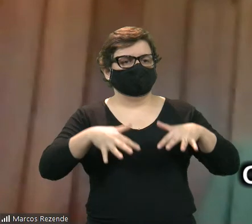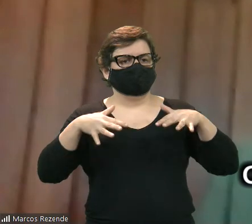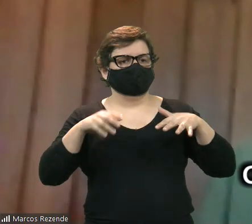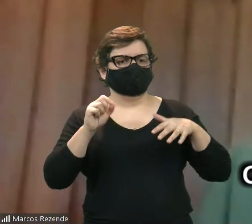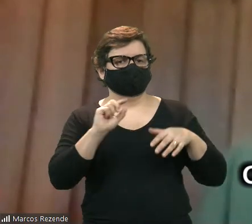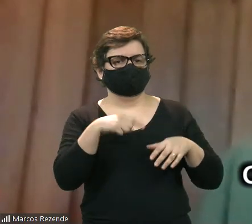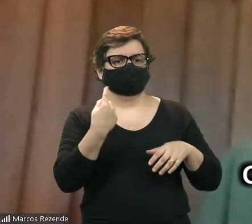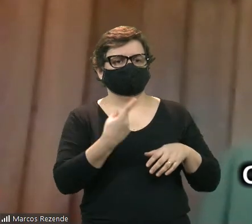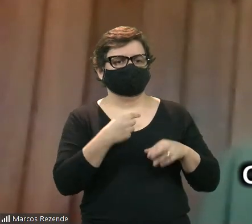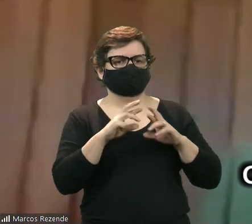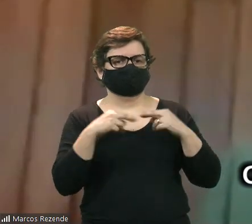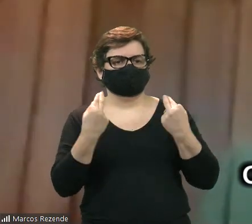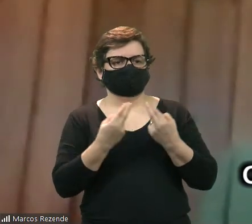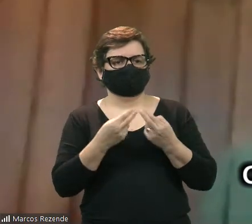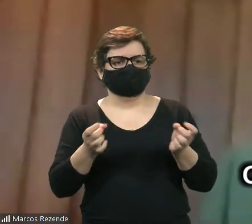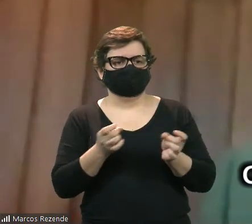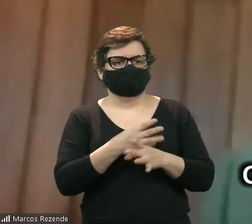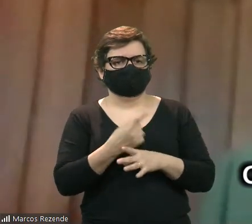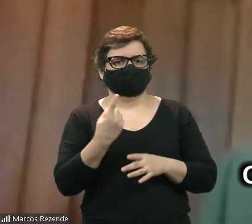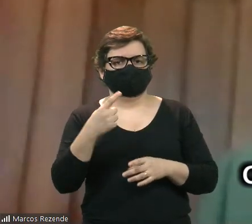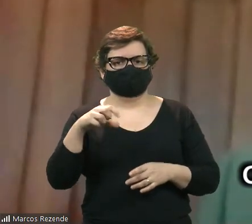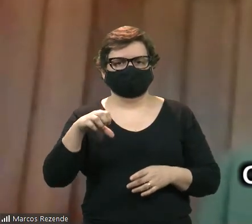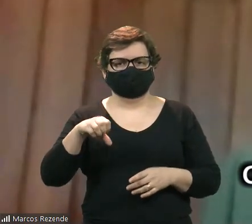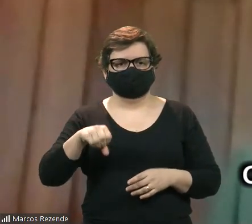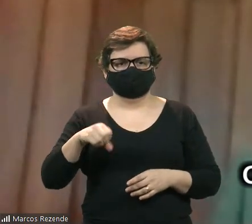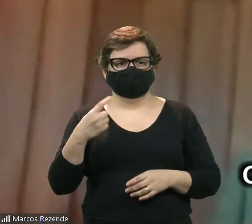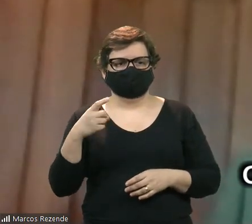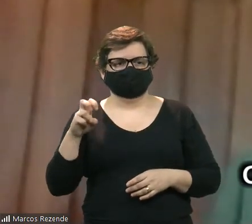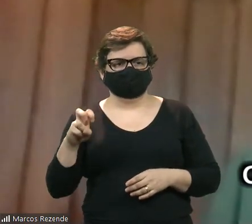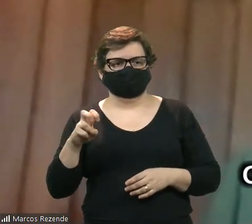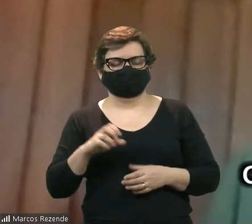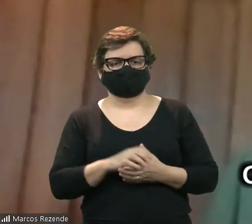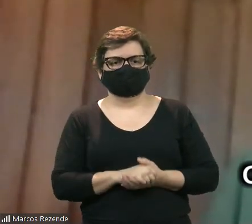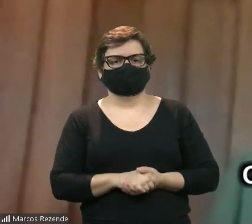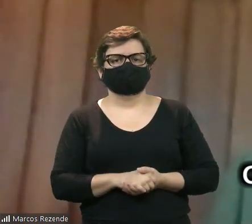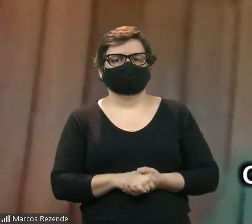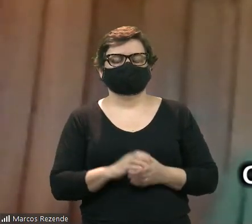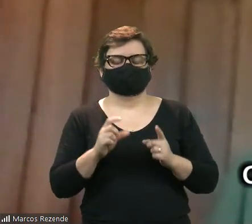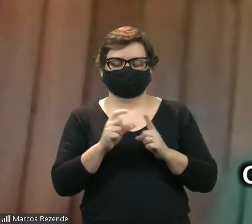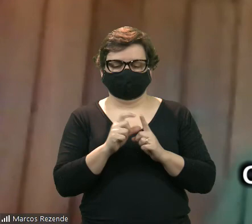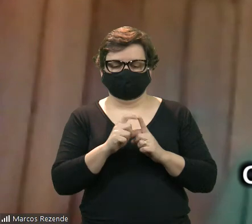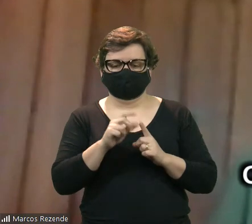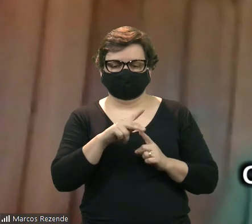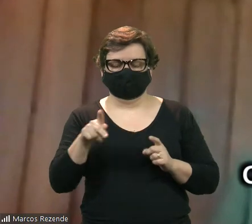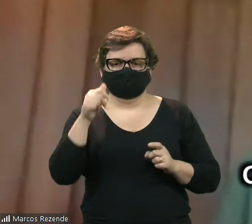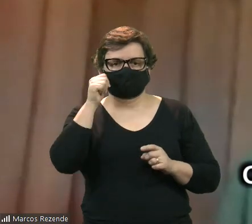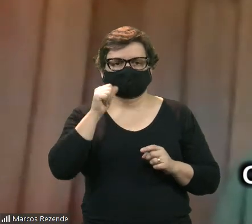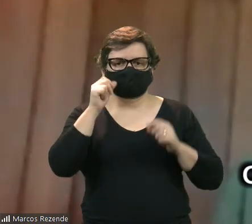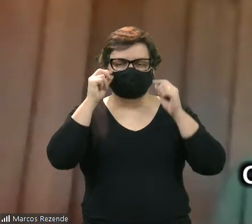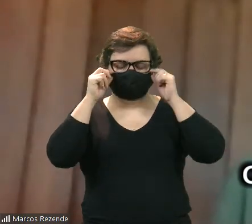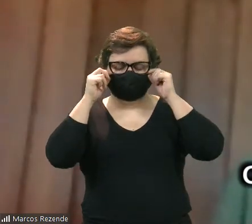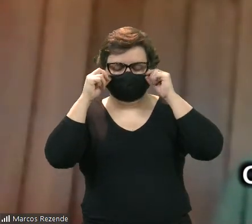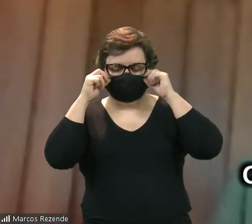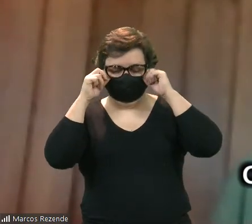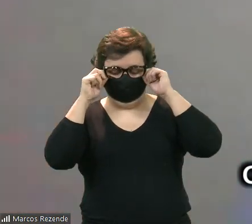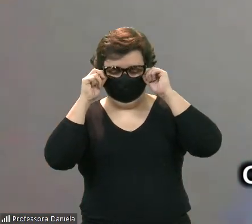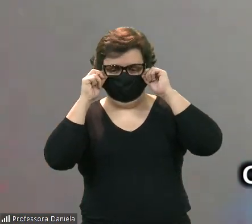nossa sessão se encerrará às 19h15. Com a palavra, vereadora professora Daniela.